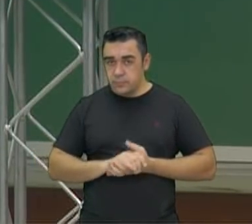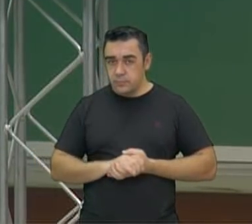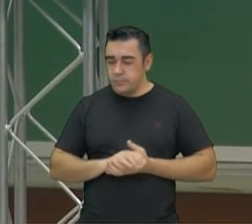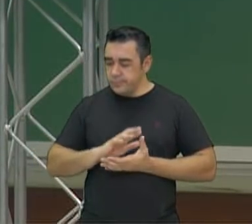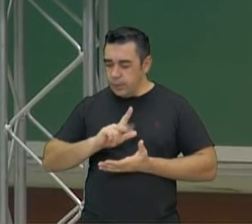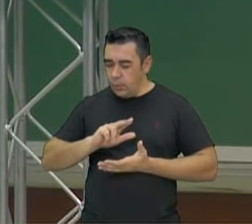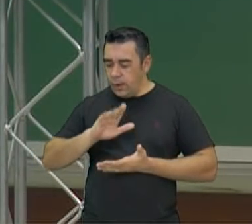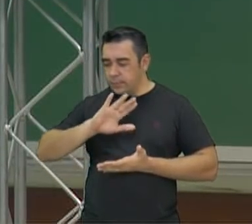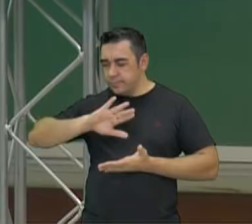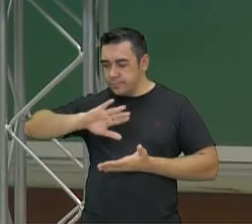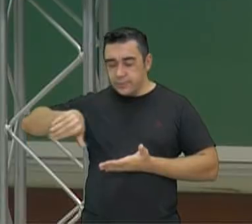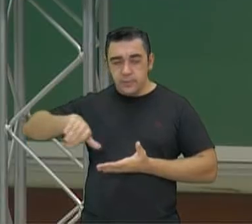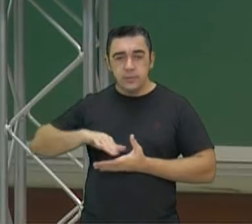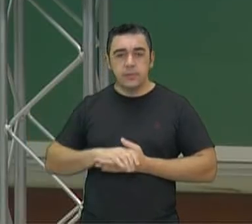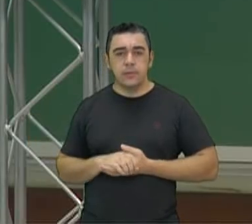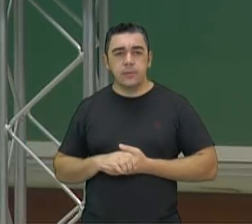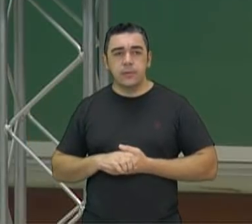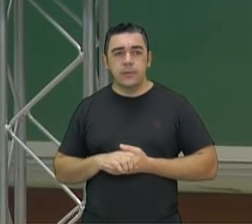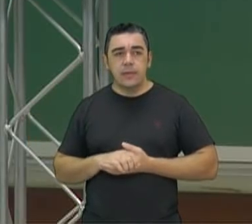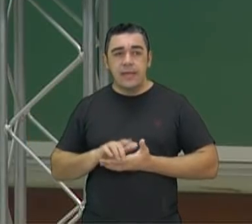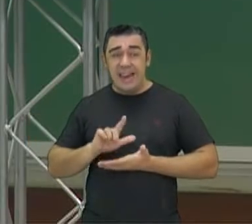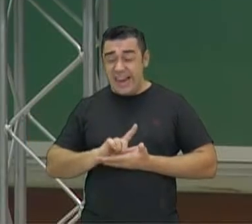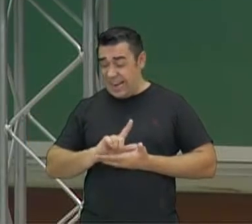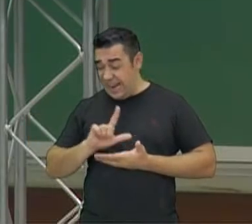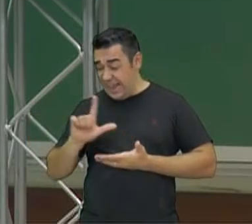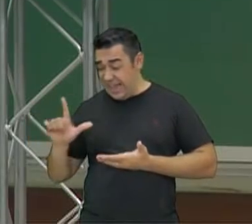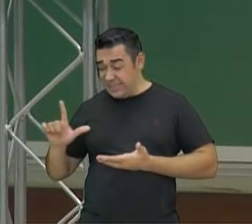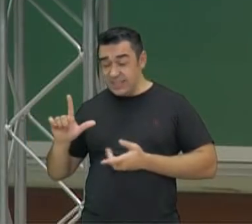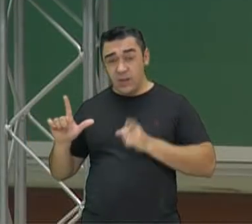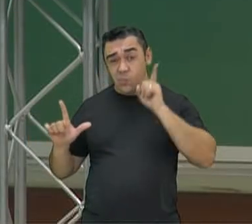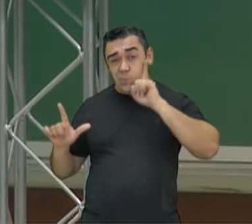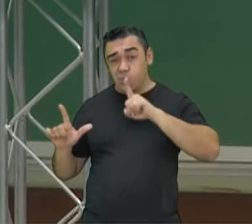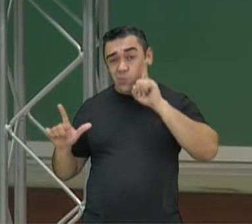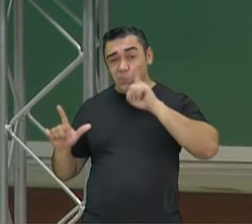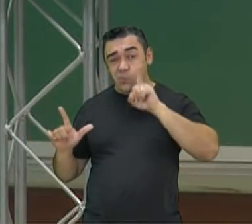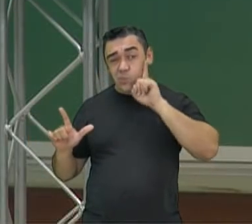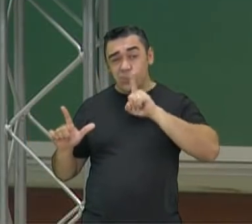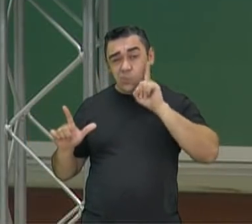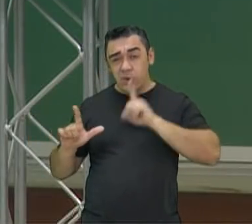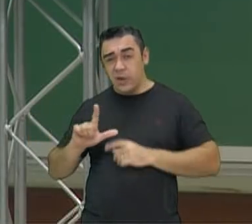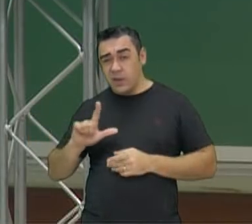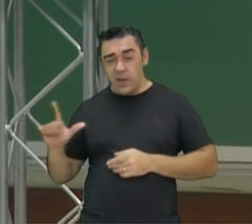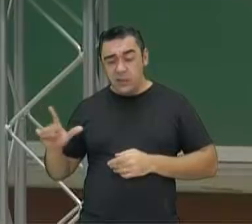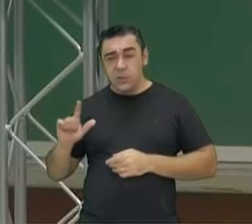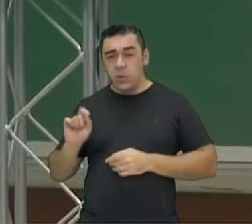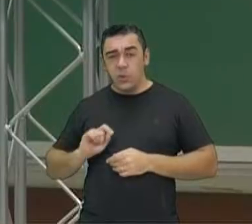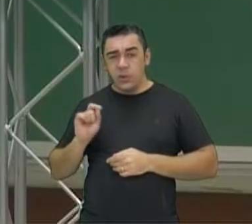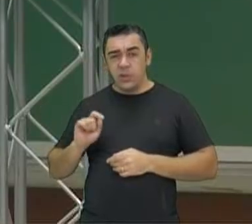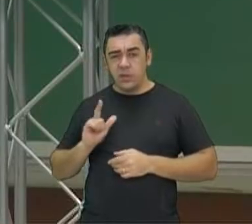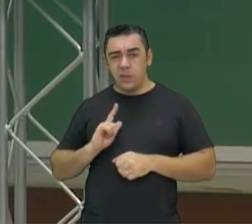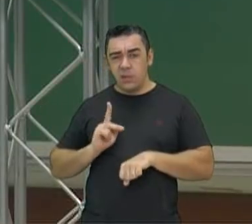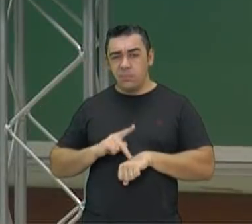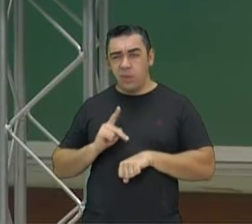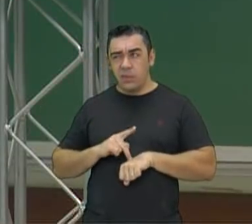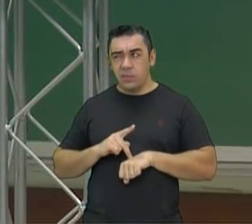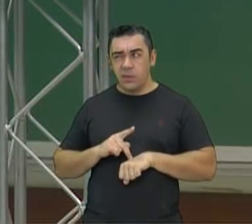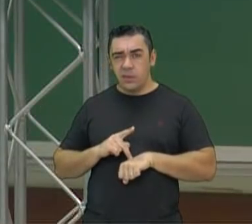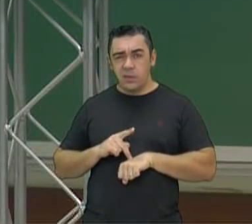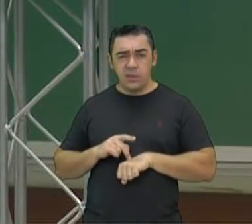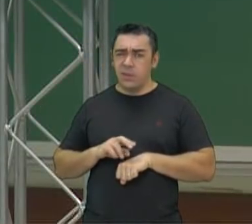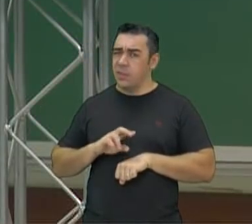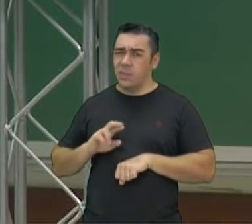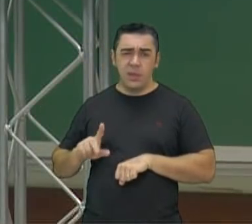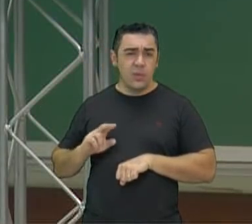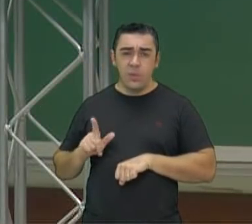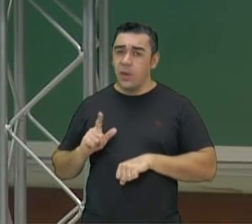Não, são as terras cultiváveis. E na porção leste dos Estados Unidos, leste, devido à presença da rochosa, está no leste?